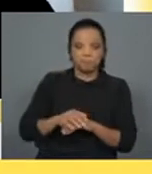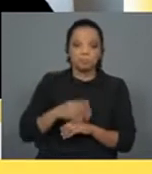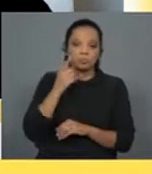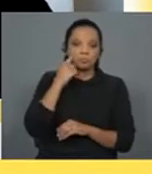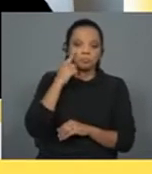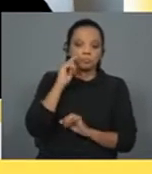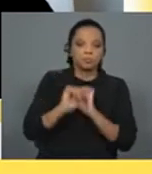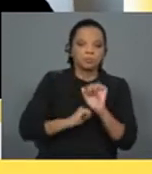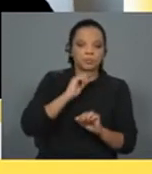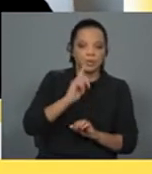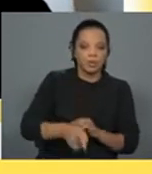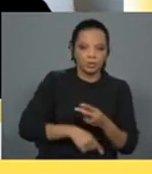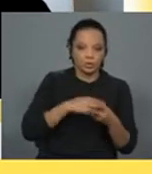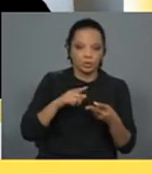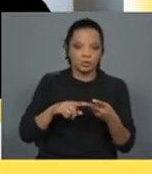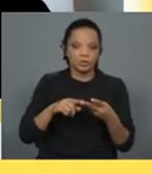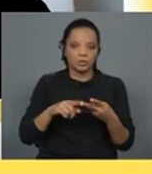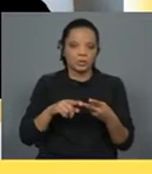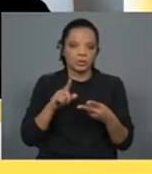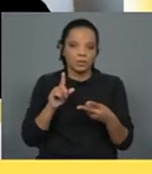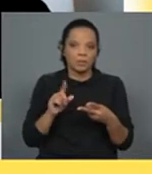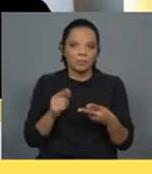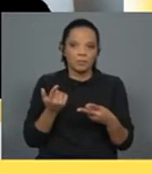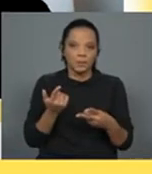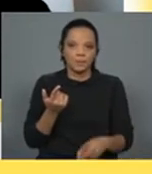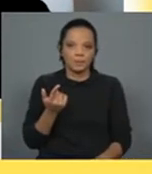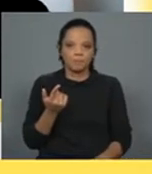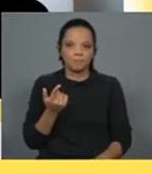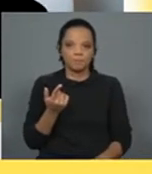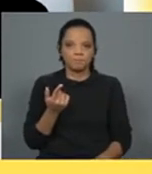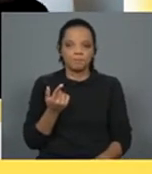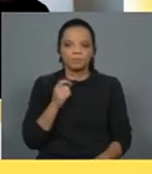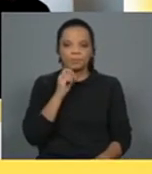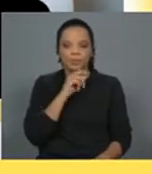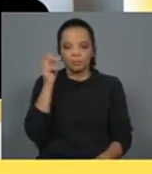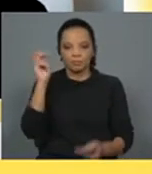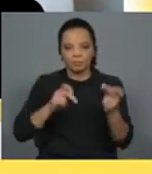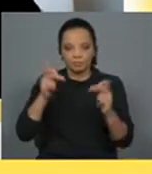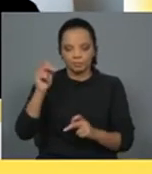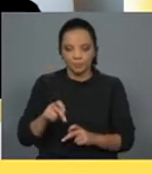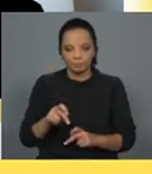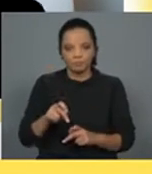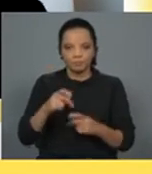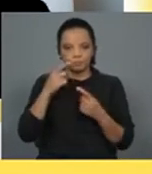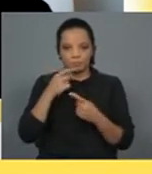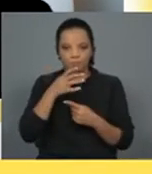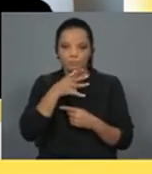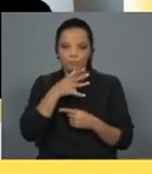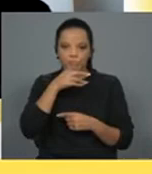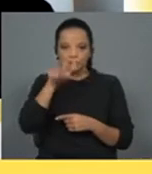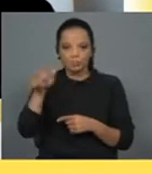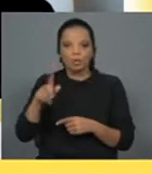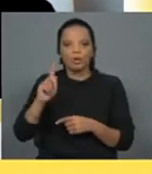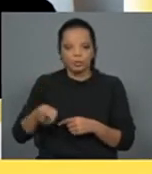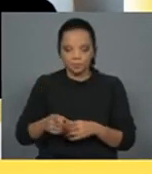conhecemos? O que é que nós conhecemos e o que é que se pode passar, digamos, para o público, não é?